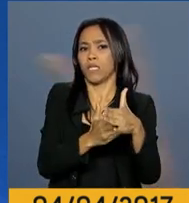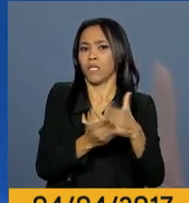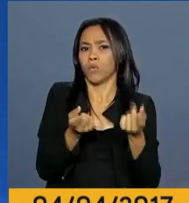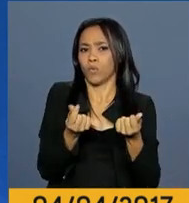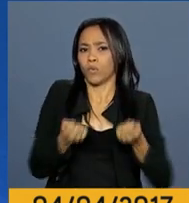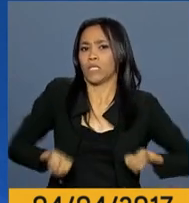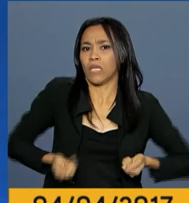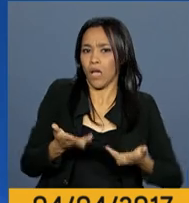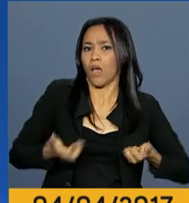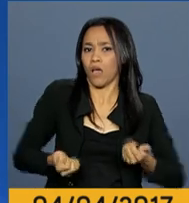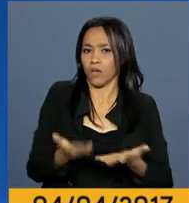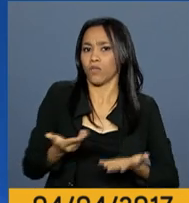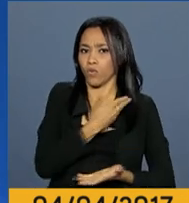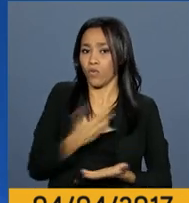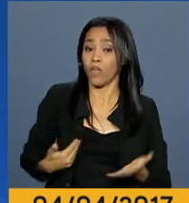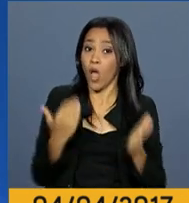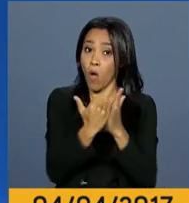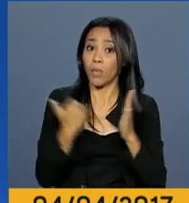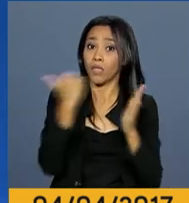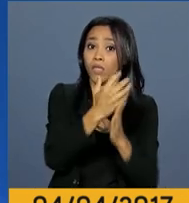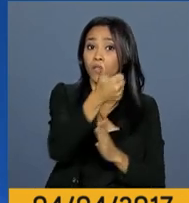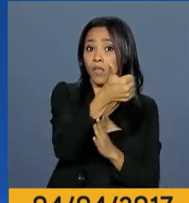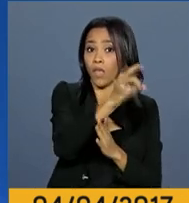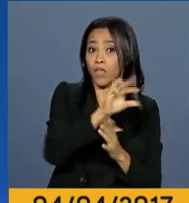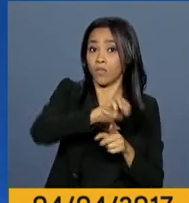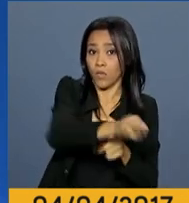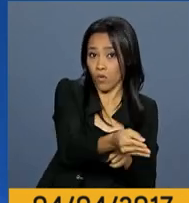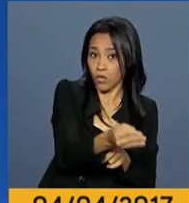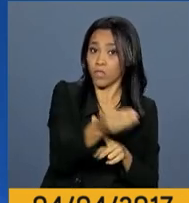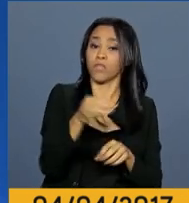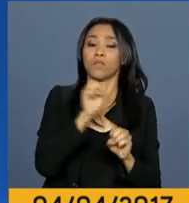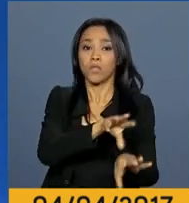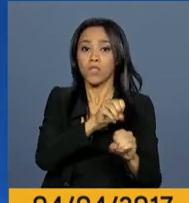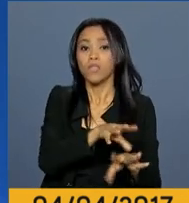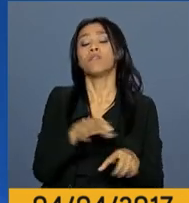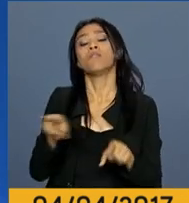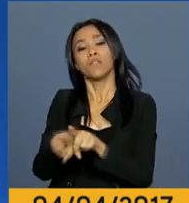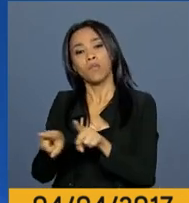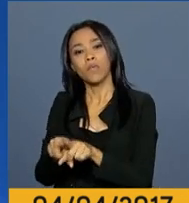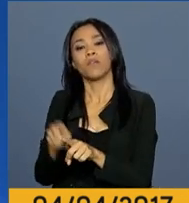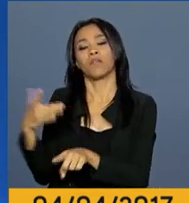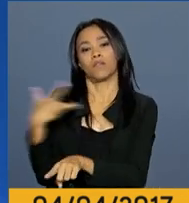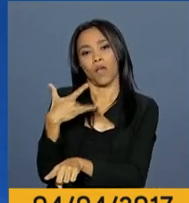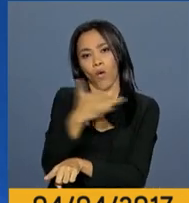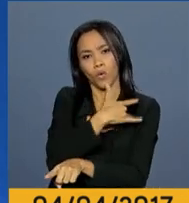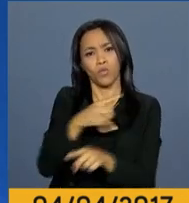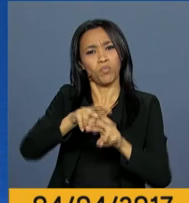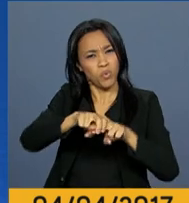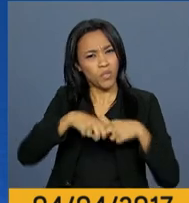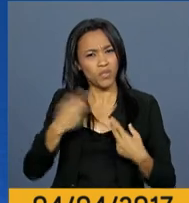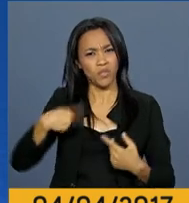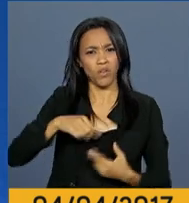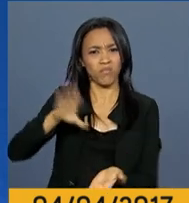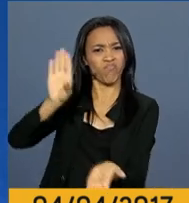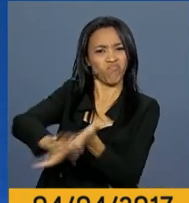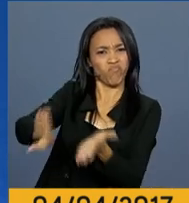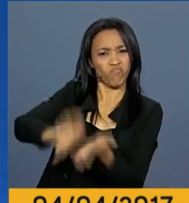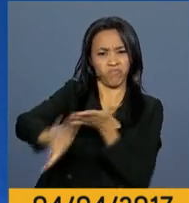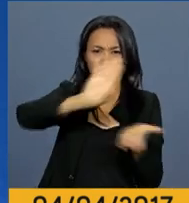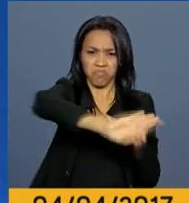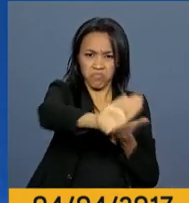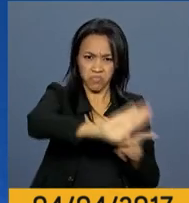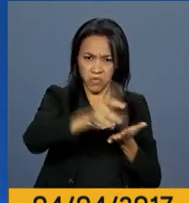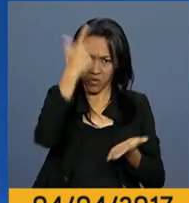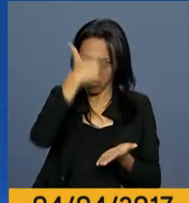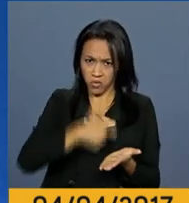Aumentamos 10 bilhões para a educação e 10 bilhões para a saúde. Portanto, não desmerecemos esses setores fundamentais, que